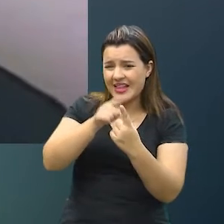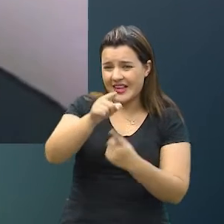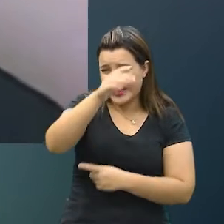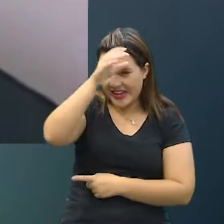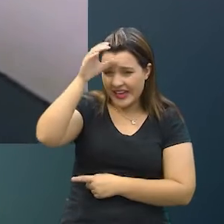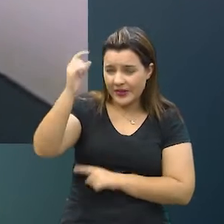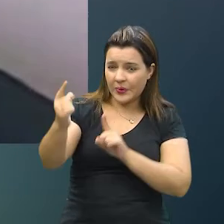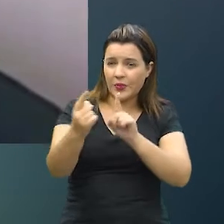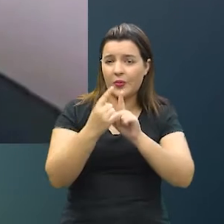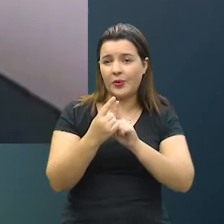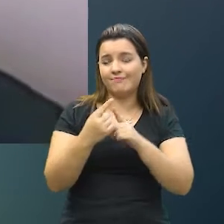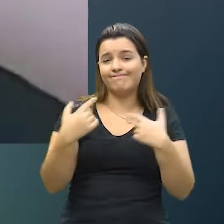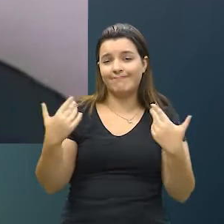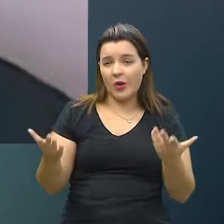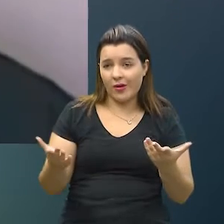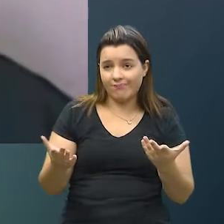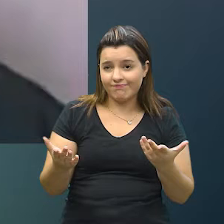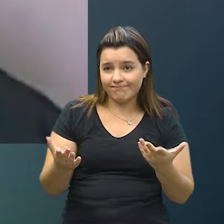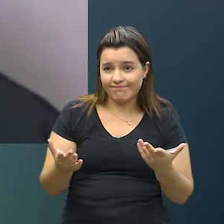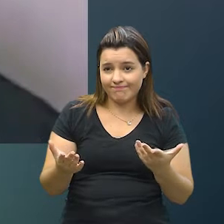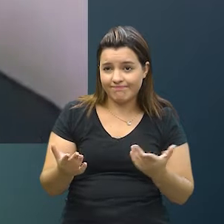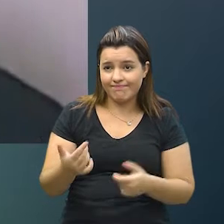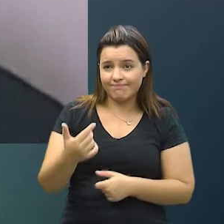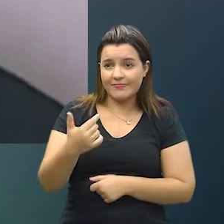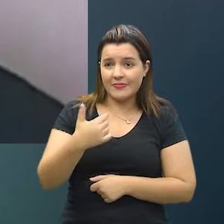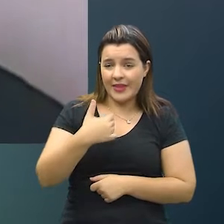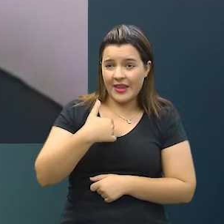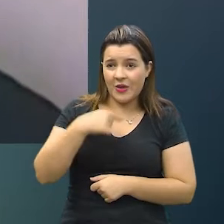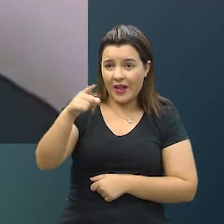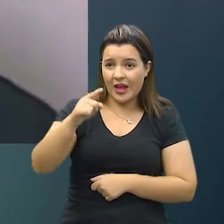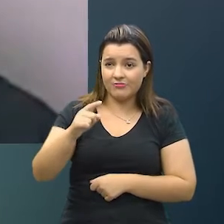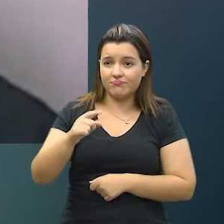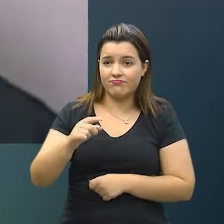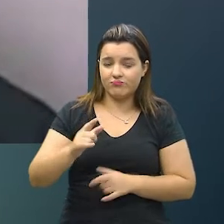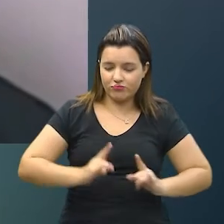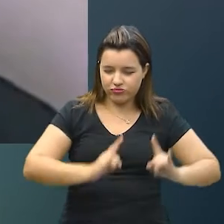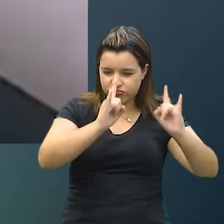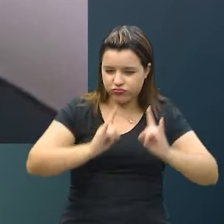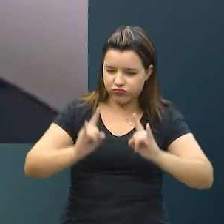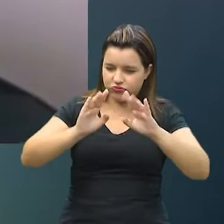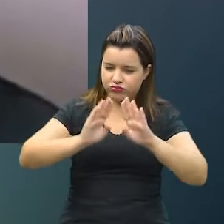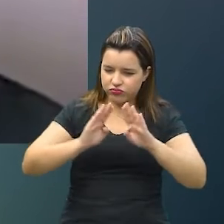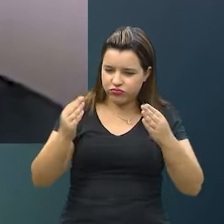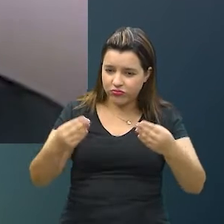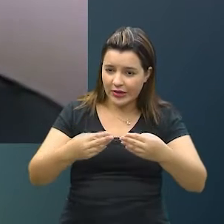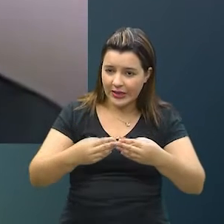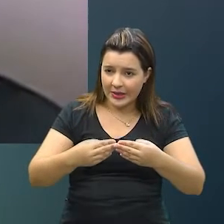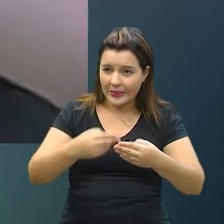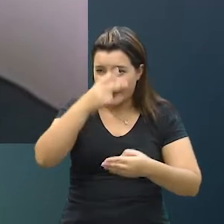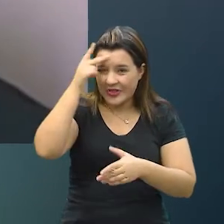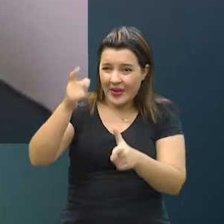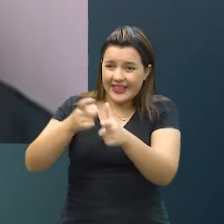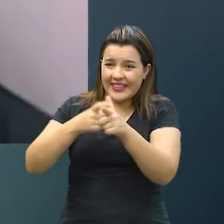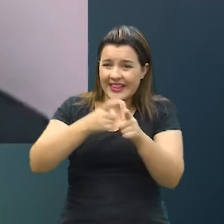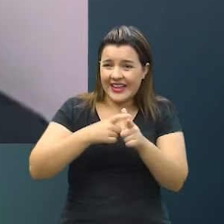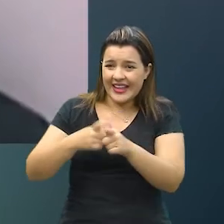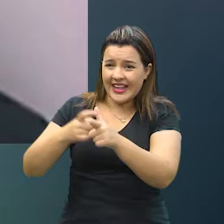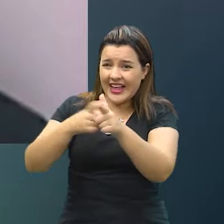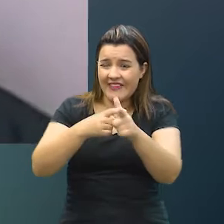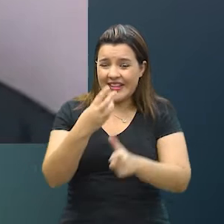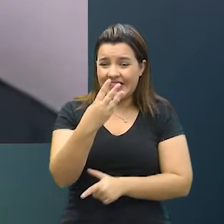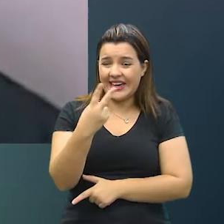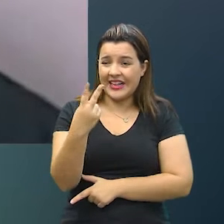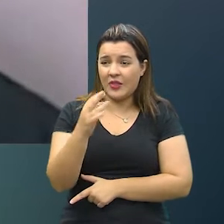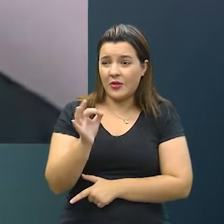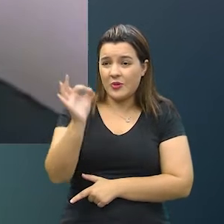nossa empresa e falar: Anderson, eu tenho uma taxa de inadimplência que era 4%, ela subiu para